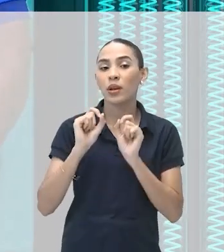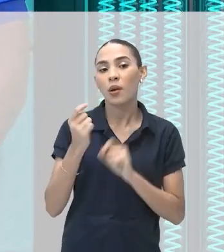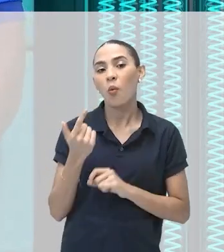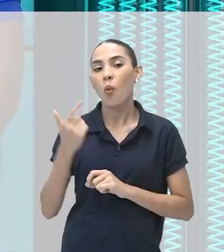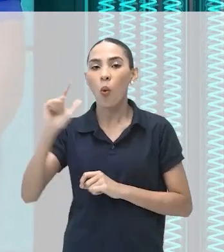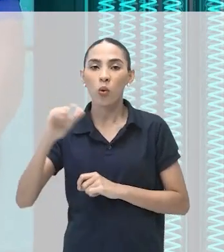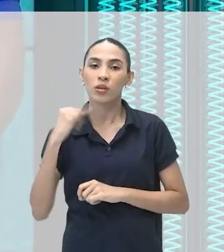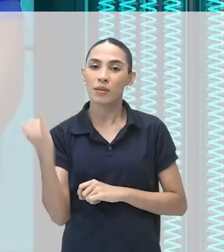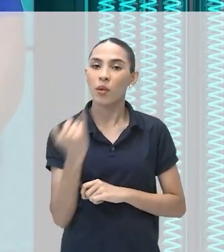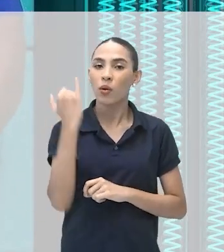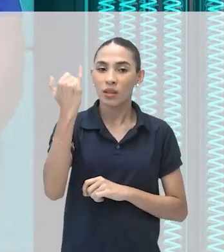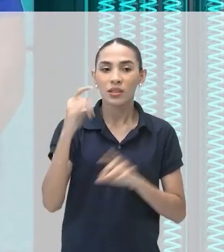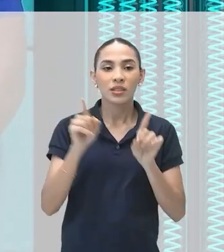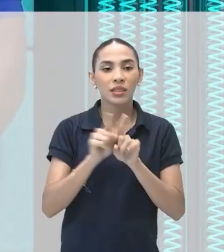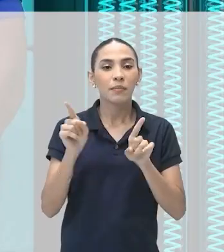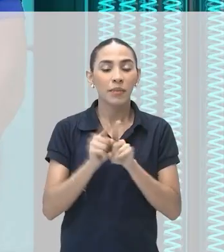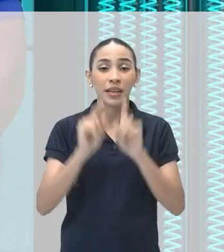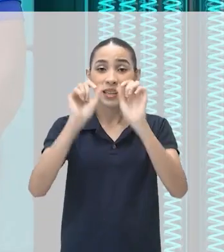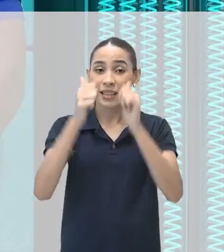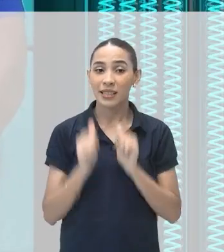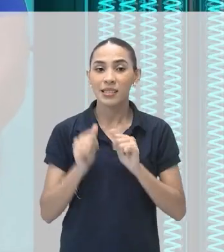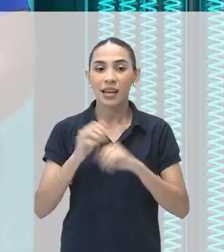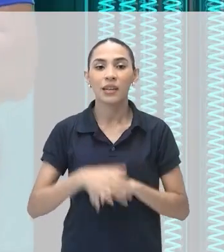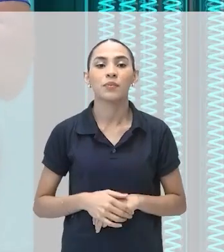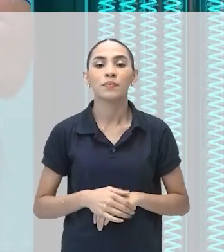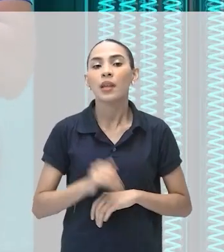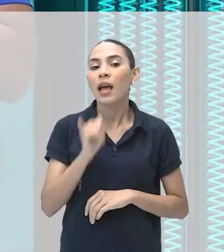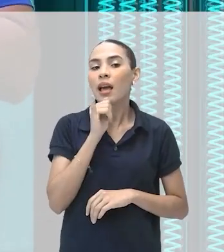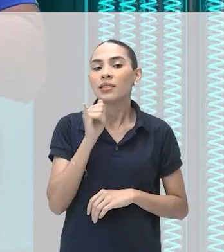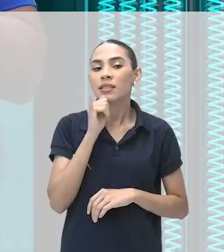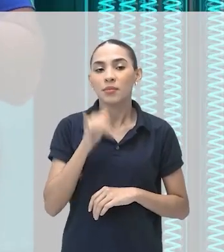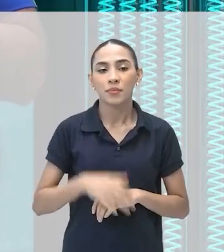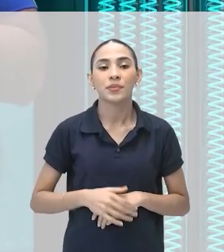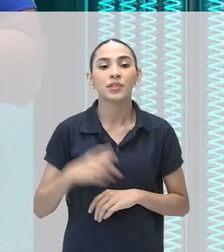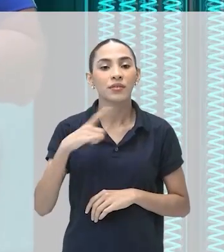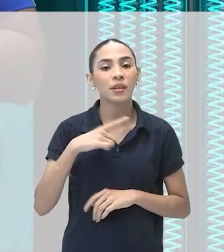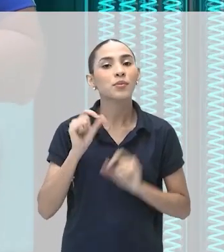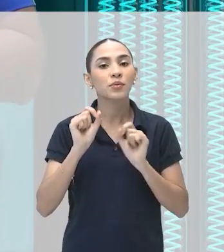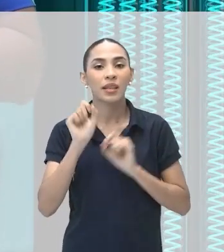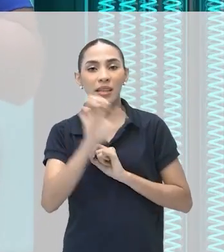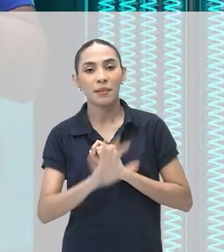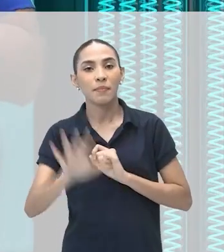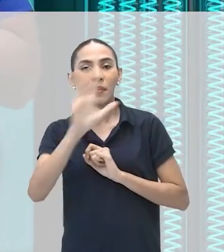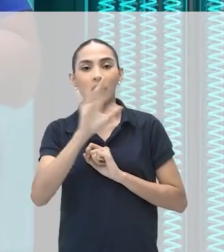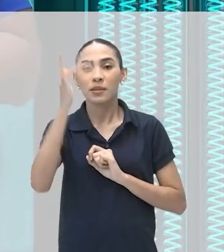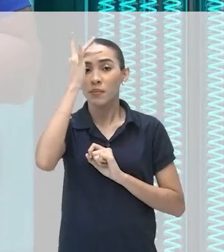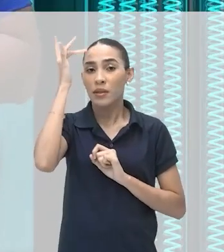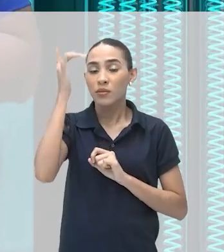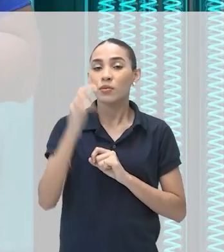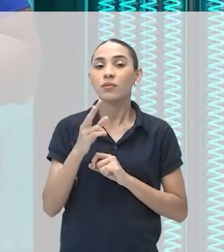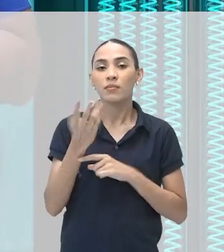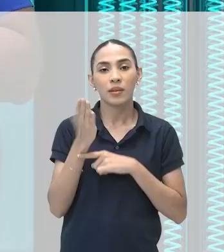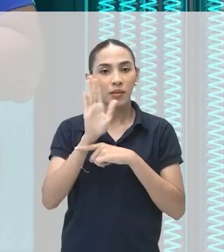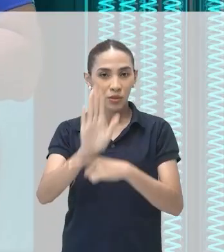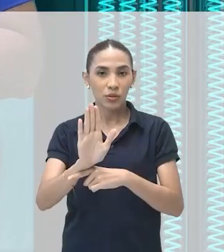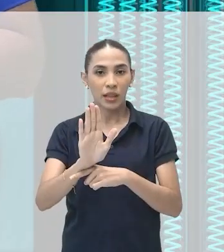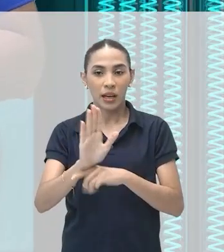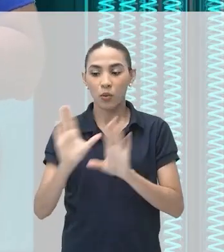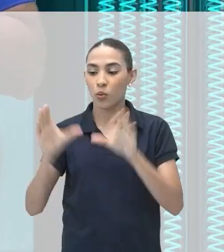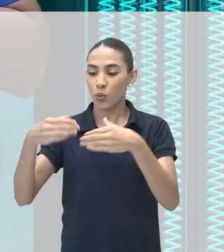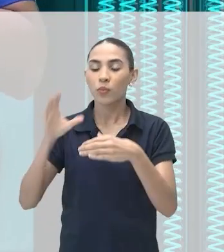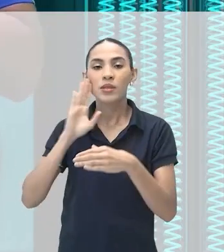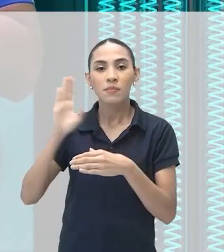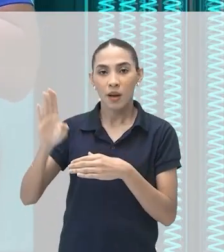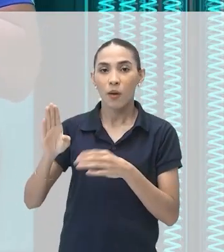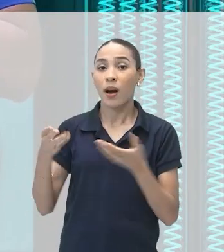elemento importante também para ser analisado. Observe que nós tivemos as imagens das pessoas que nos ajudaram a identificar o